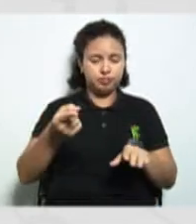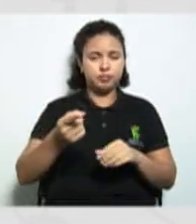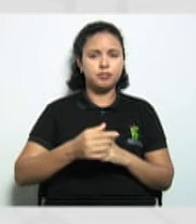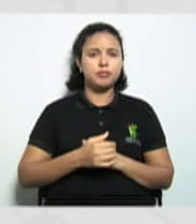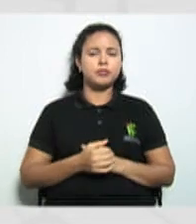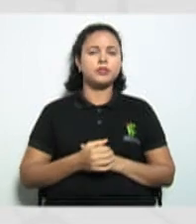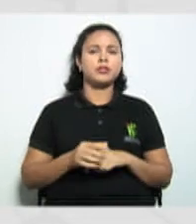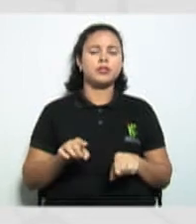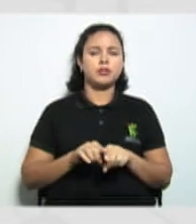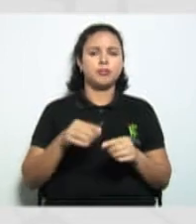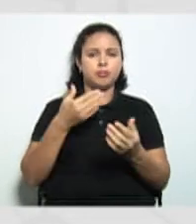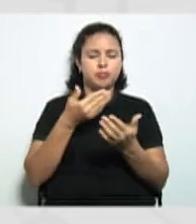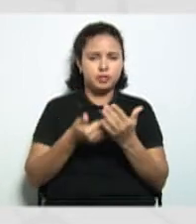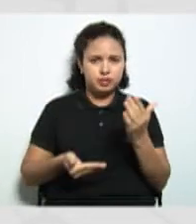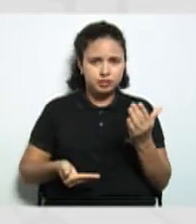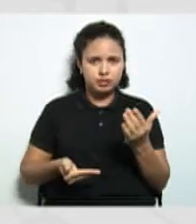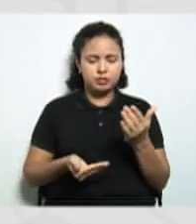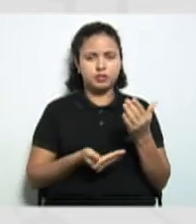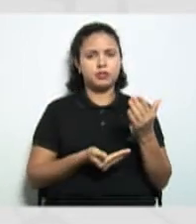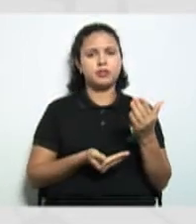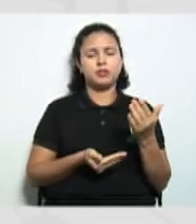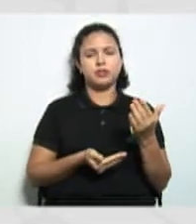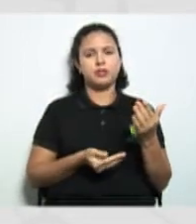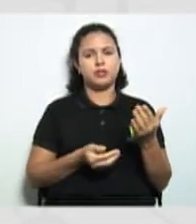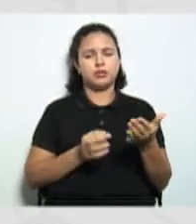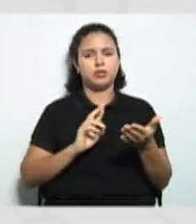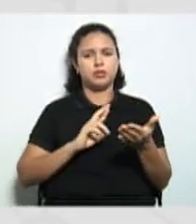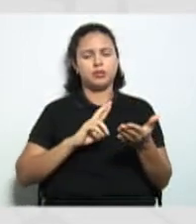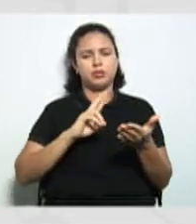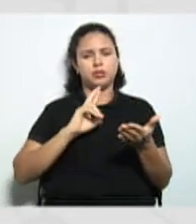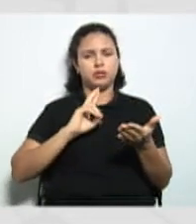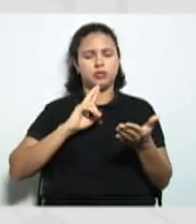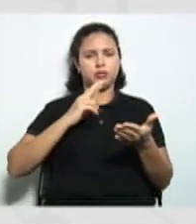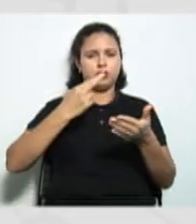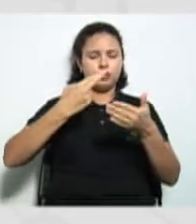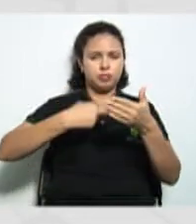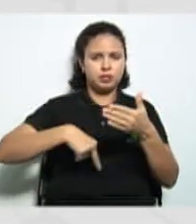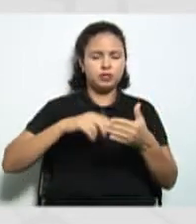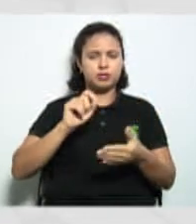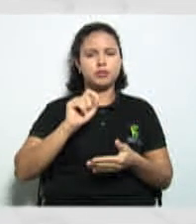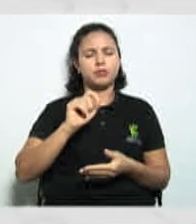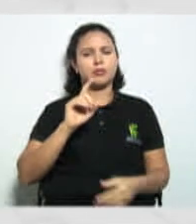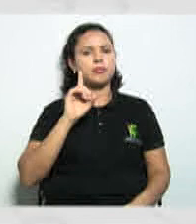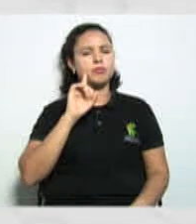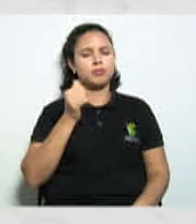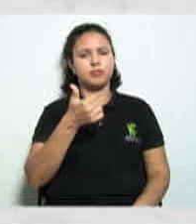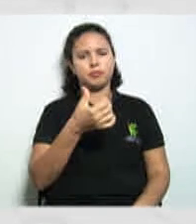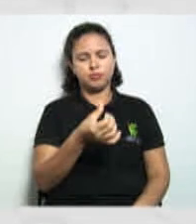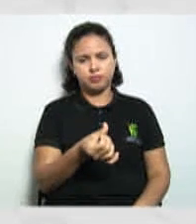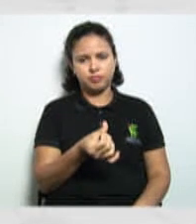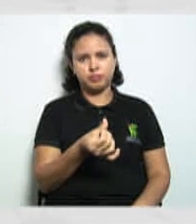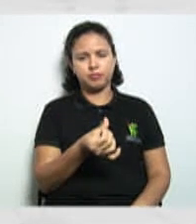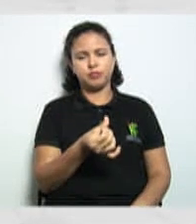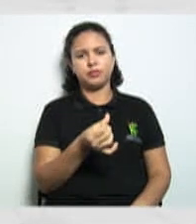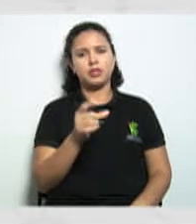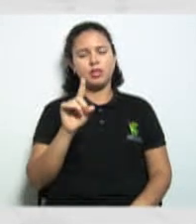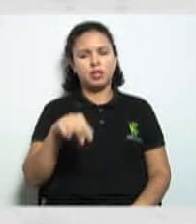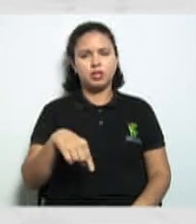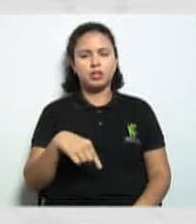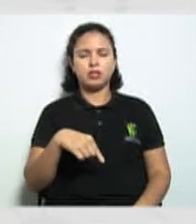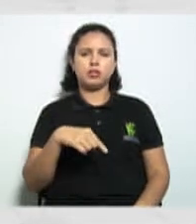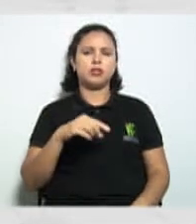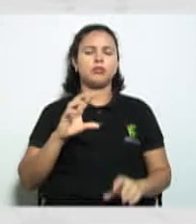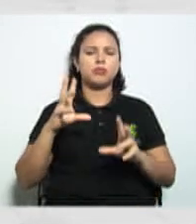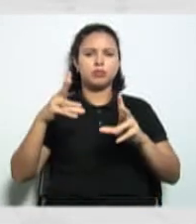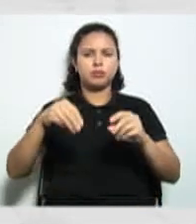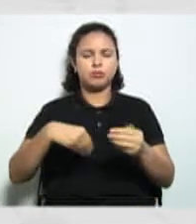quem ficar, espero que não fique ninguém. Recuperação dia 16, exame final dia 26, tá? Essas são as nossas referências